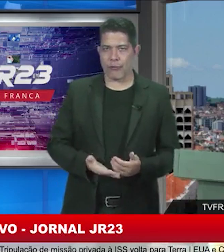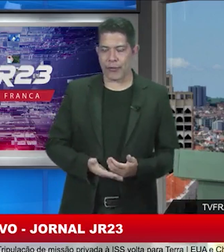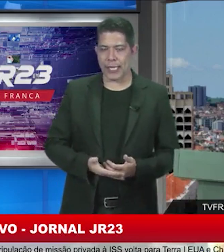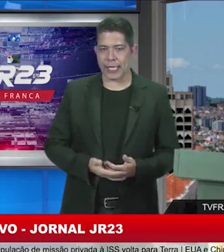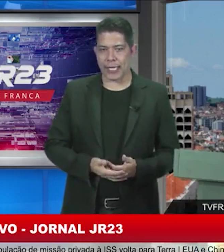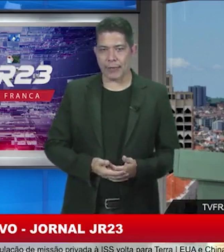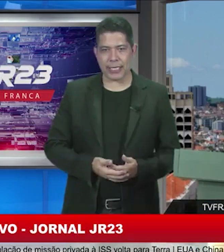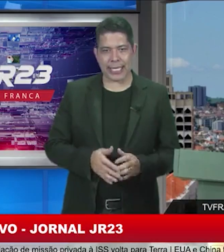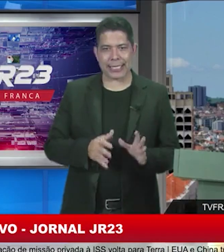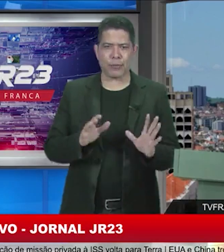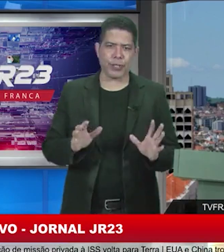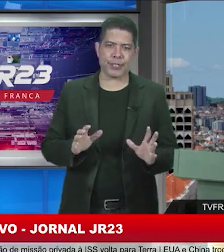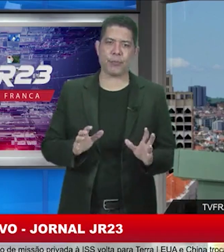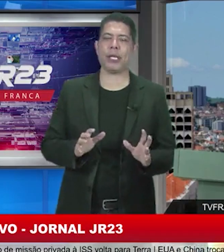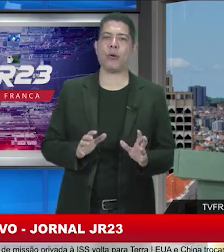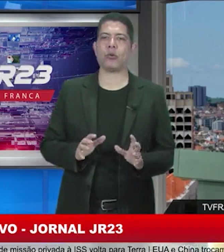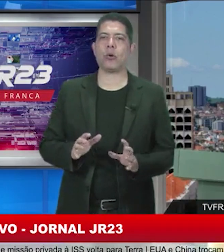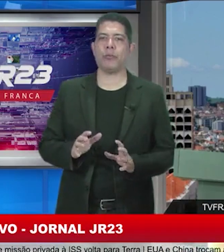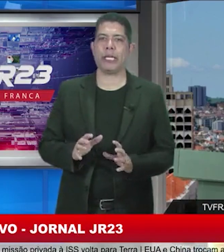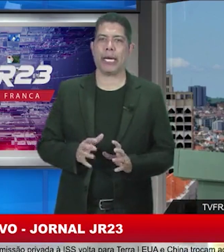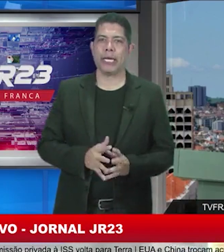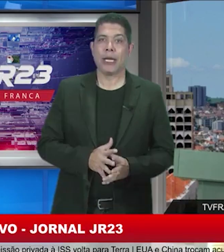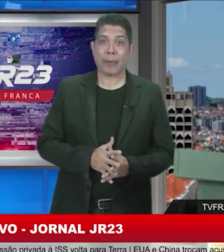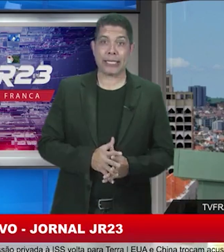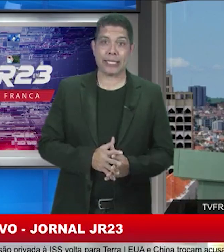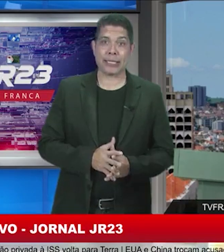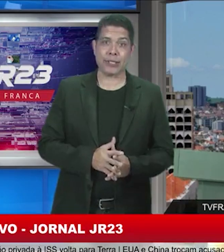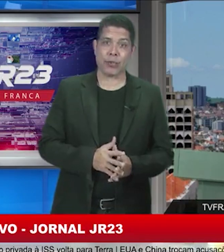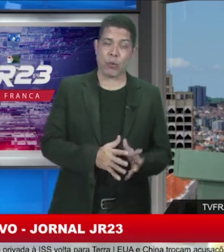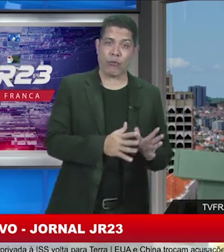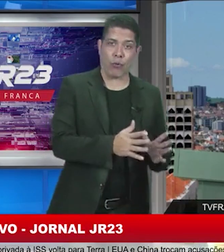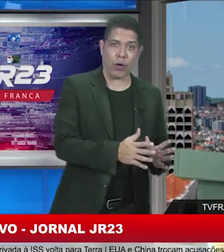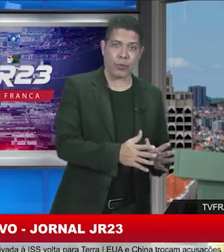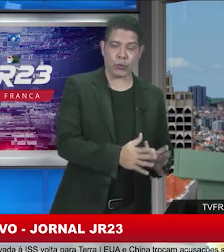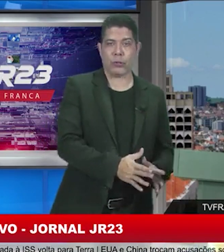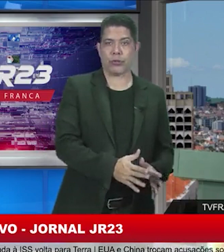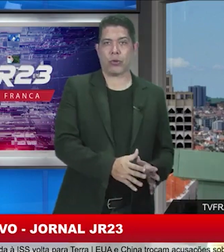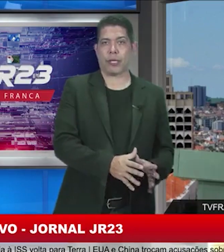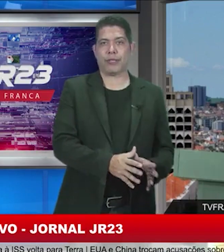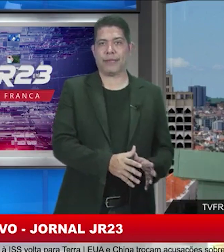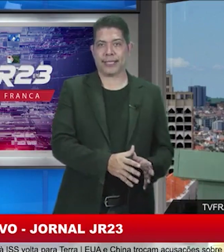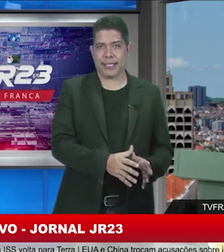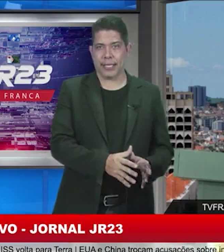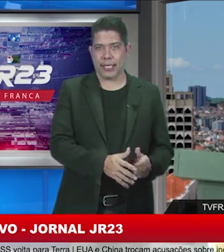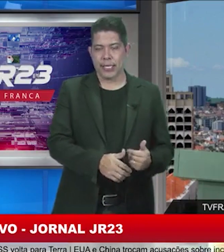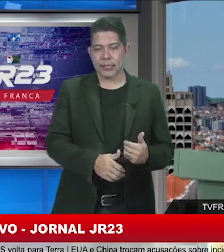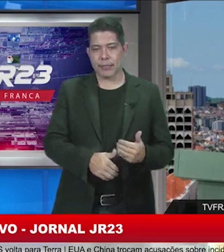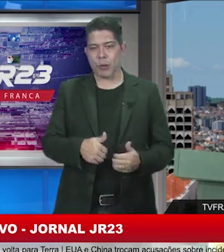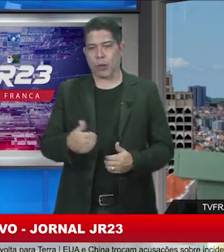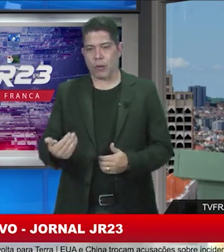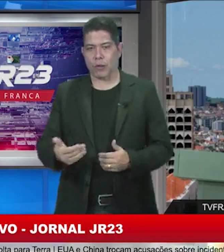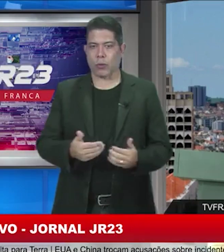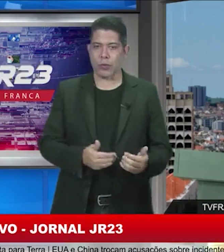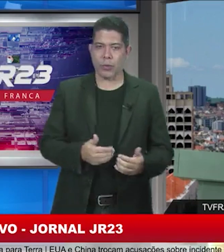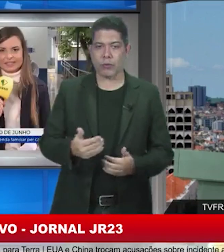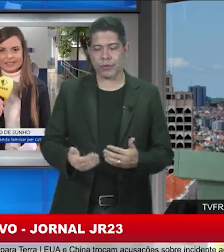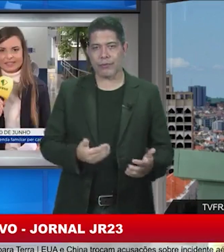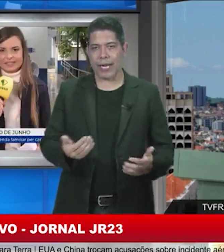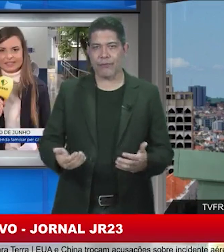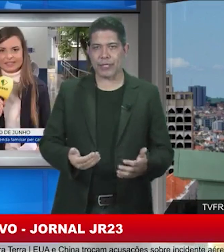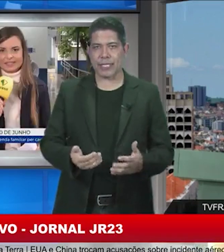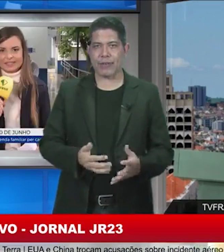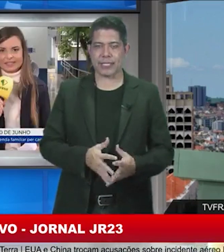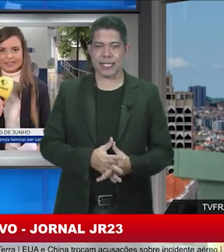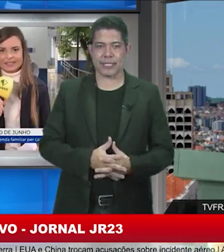Não só Franca, né, mas cada município tem autonomia para decidir, conforme o seu estoque de vacina, se prorroga ou não, se